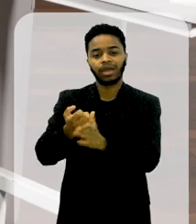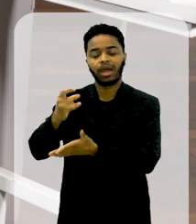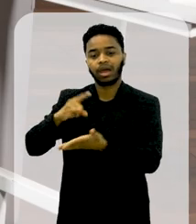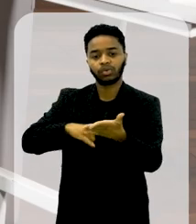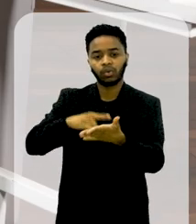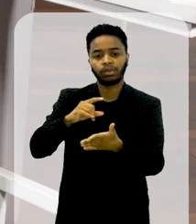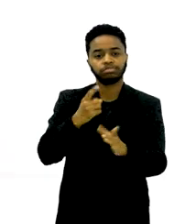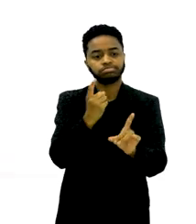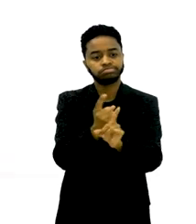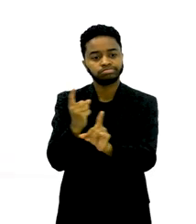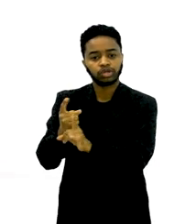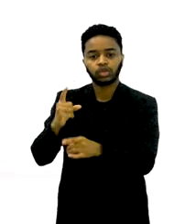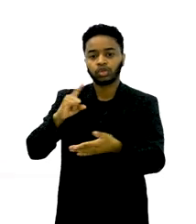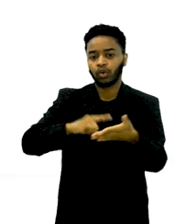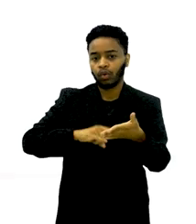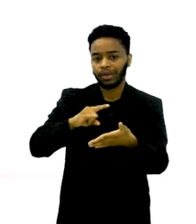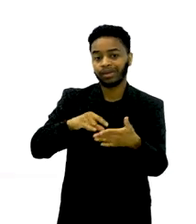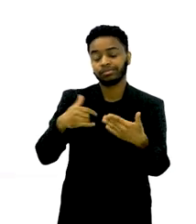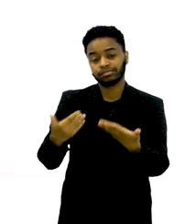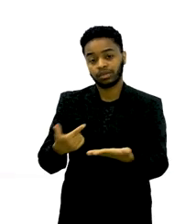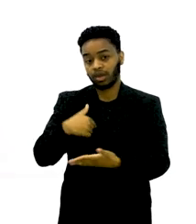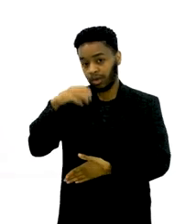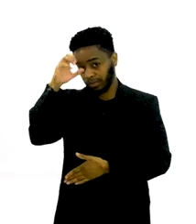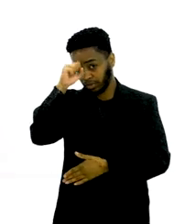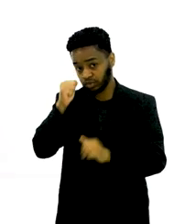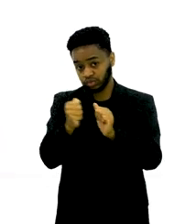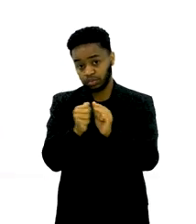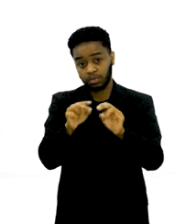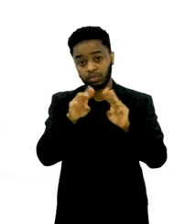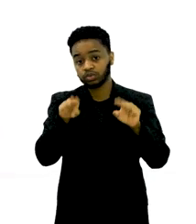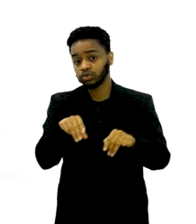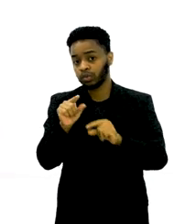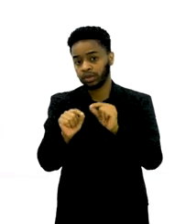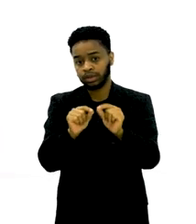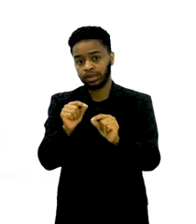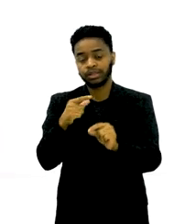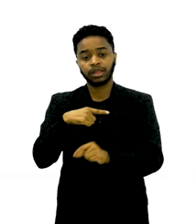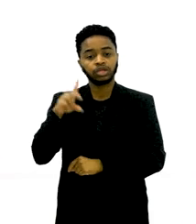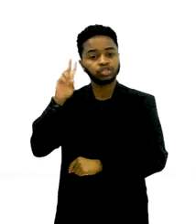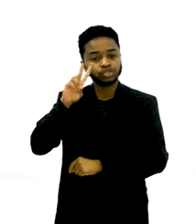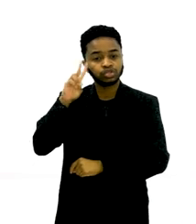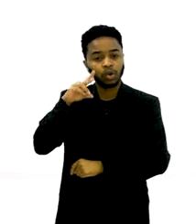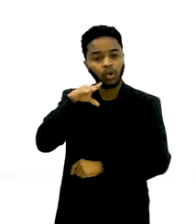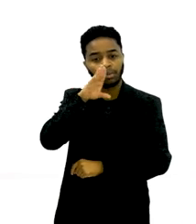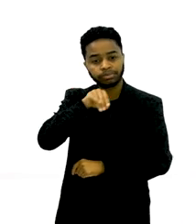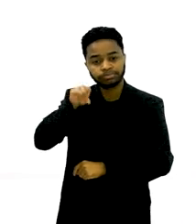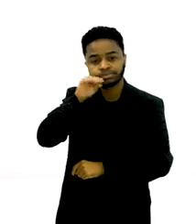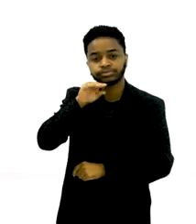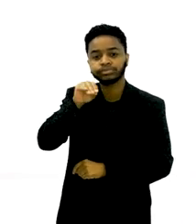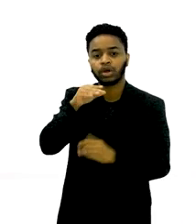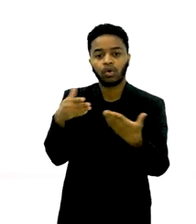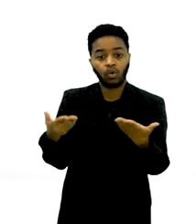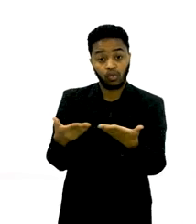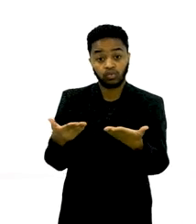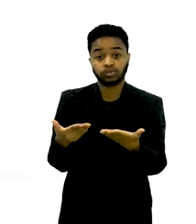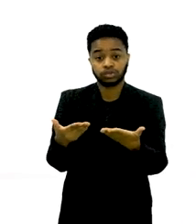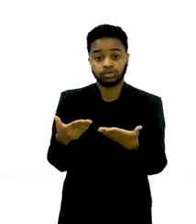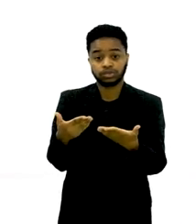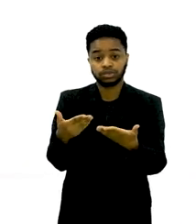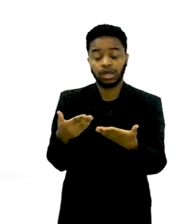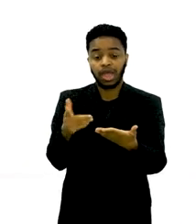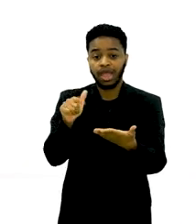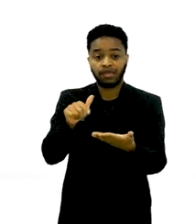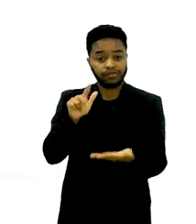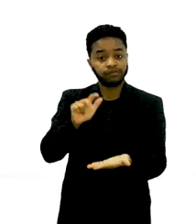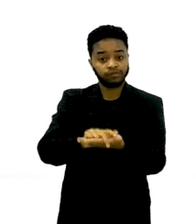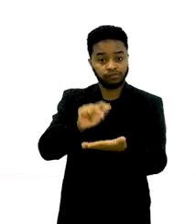documentos e e o que eu aprendi também no museu quer dizer quando você tem e a história oral hoje cientificamente